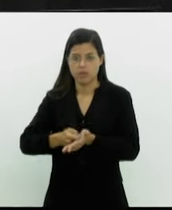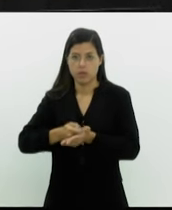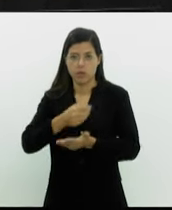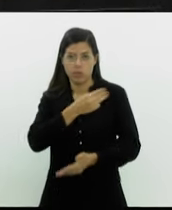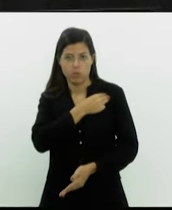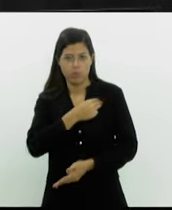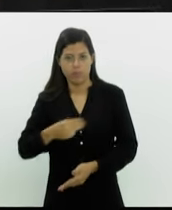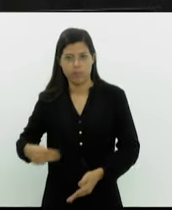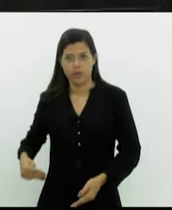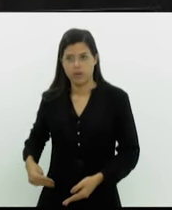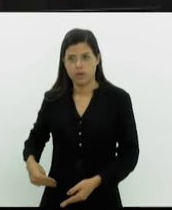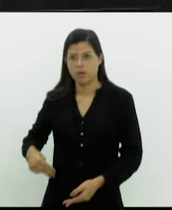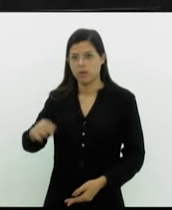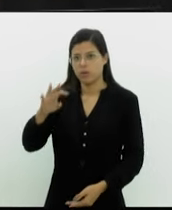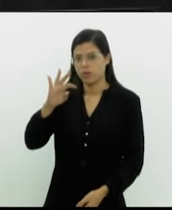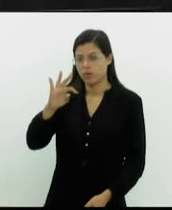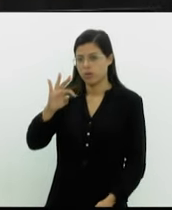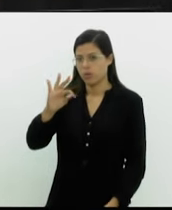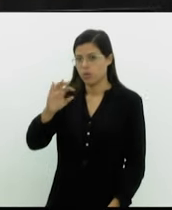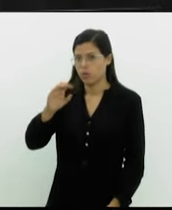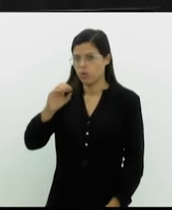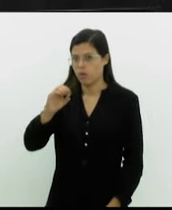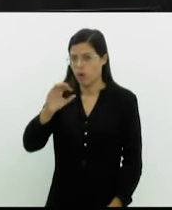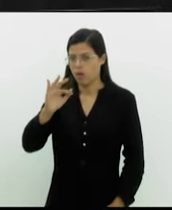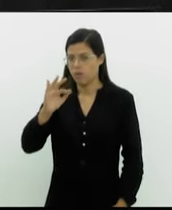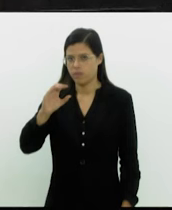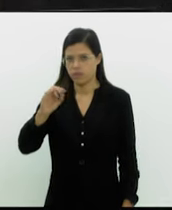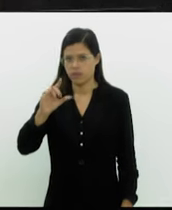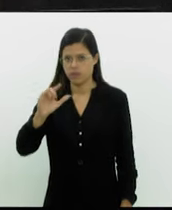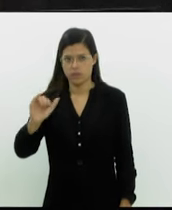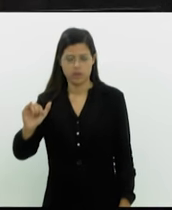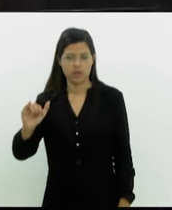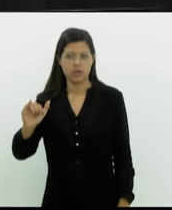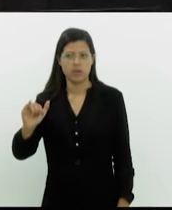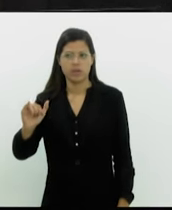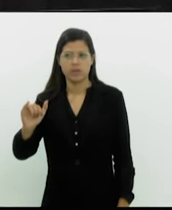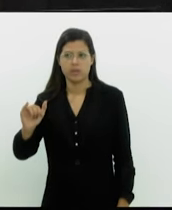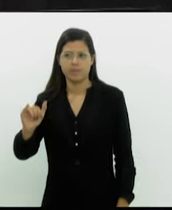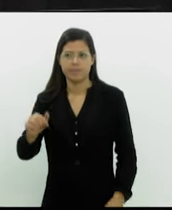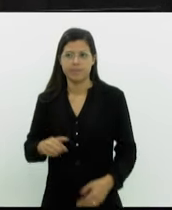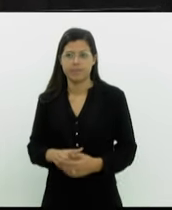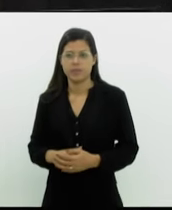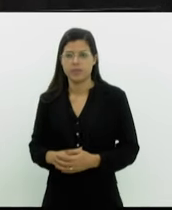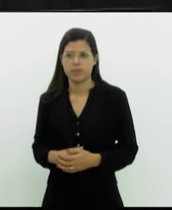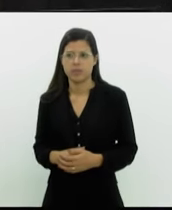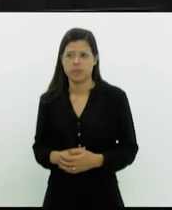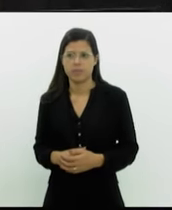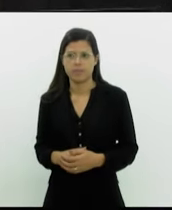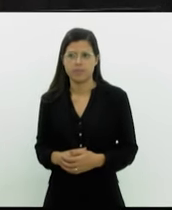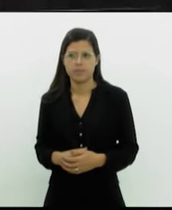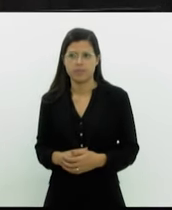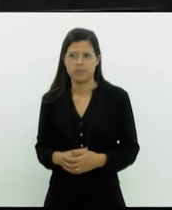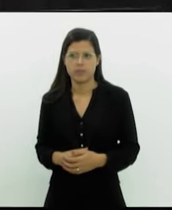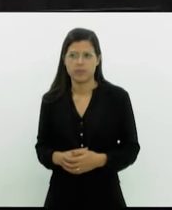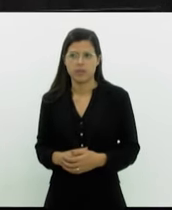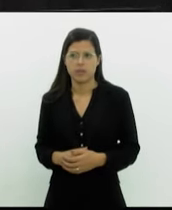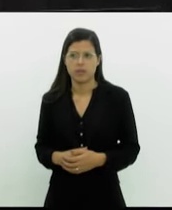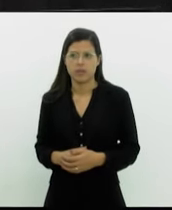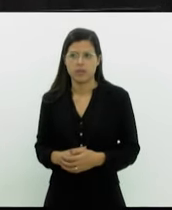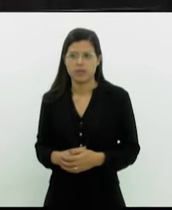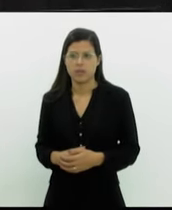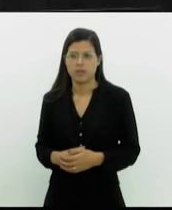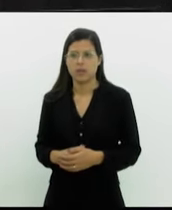ministro Dias Toffoli, que aliviou o pagamento